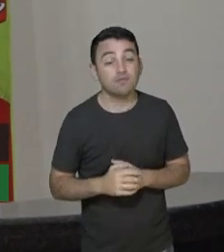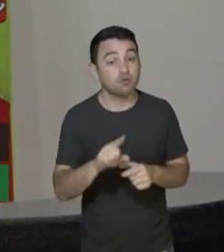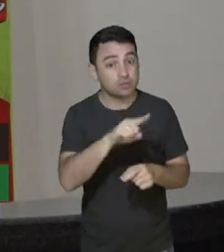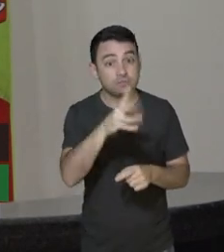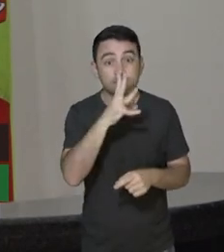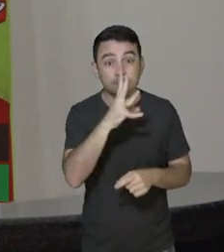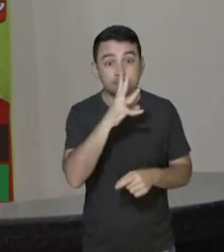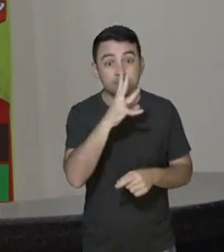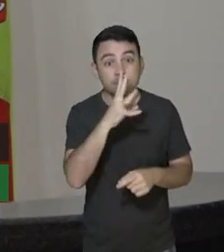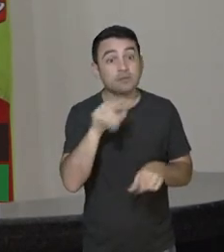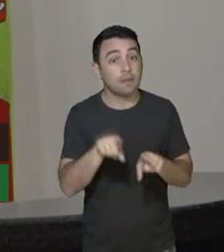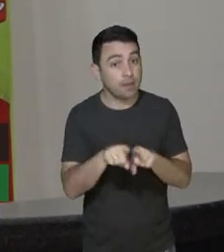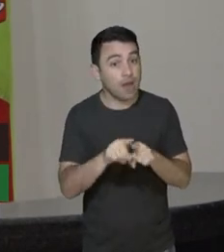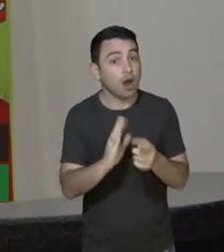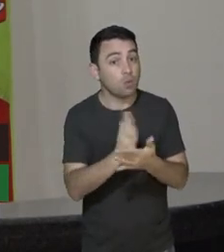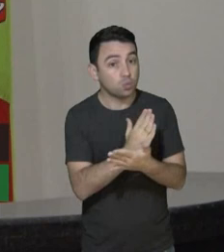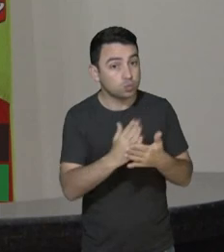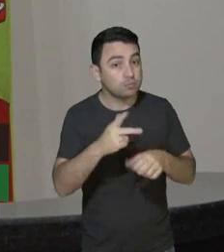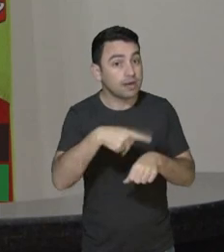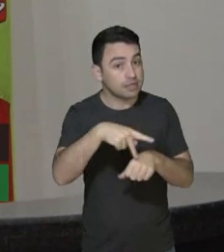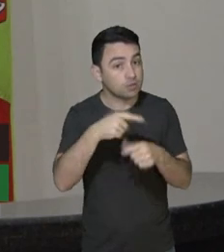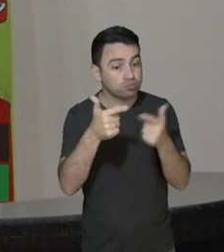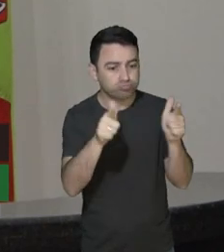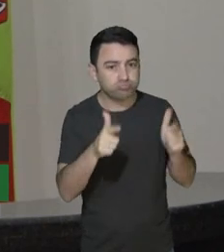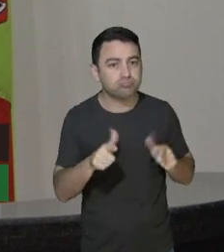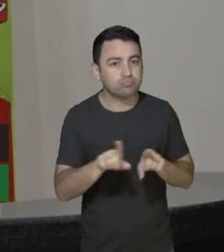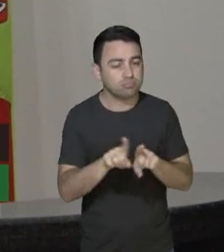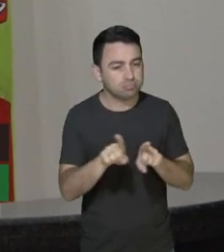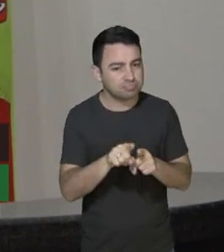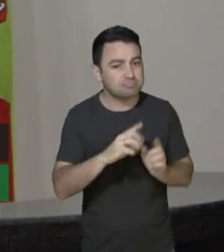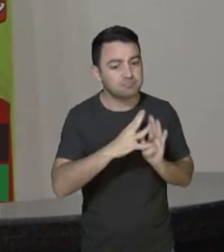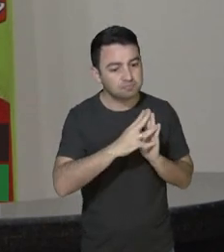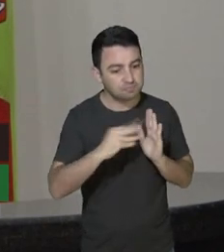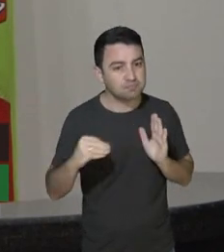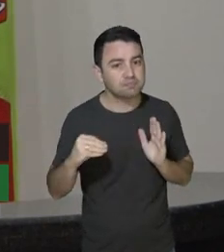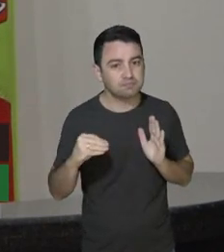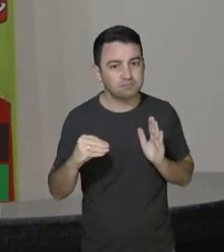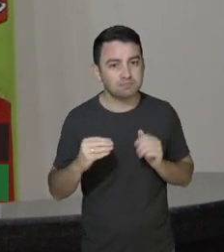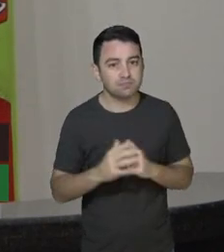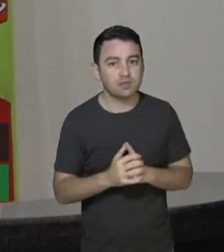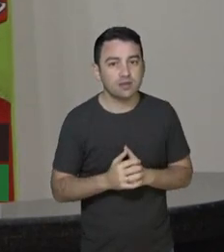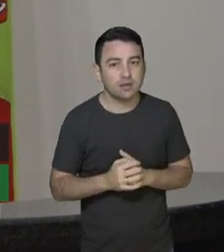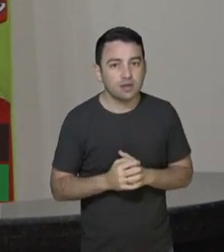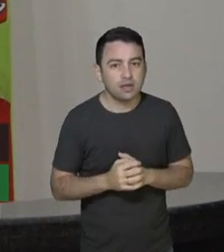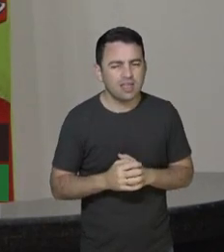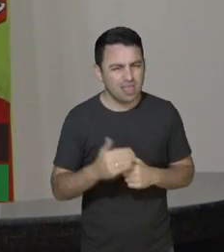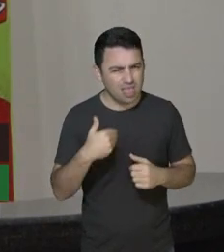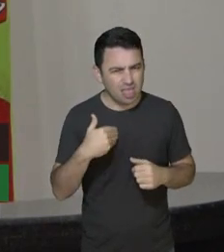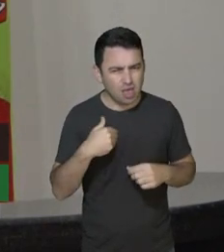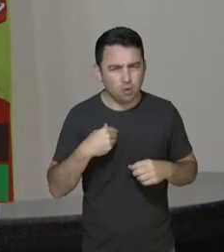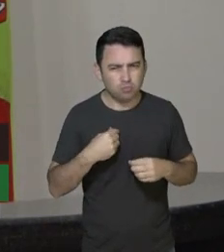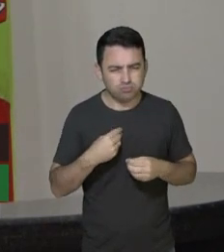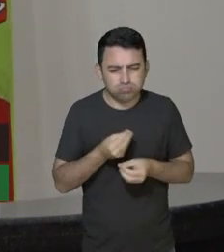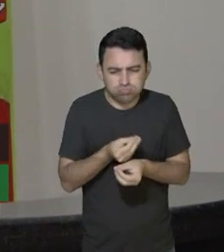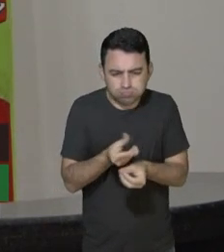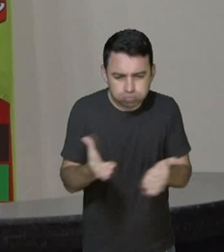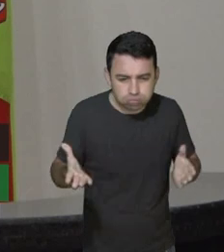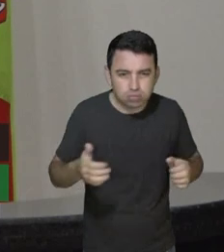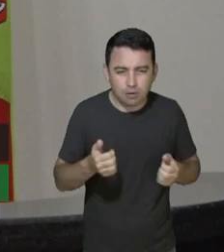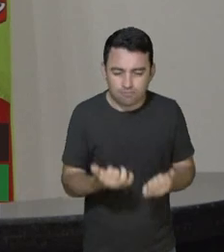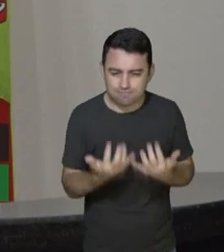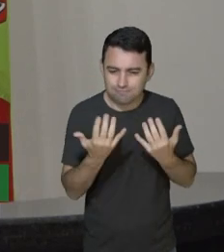é até em alguns países. Saber que ajudei a semear e a colher